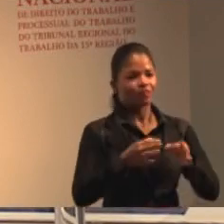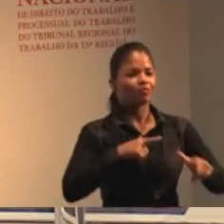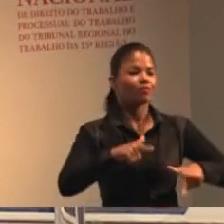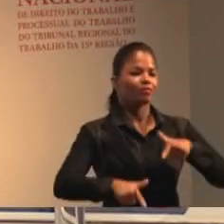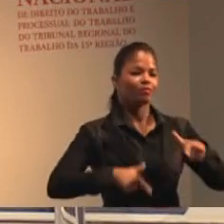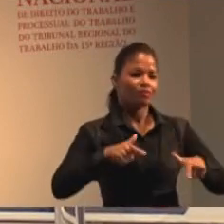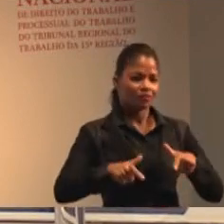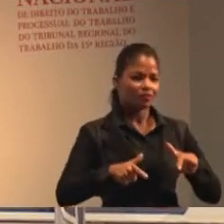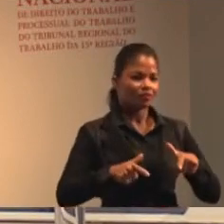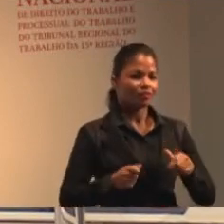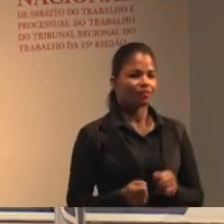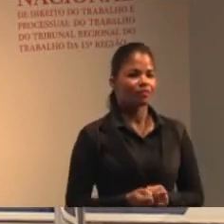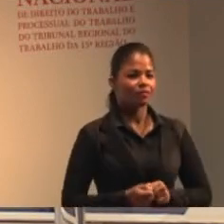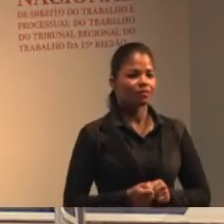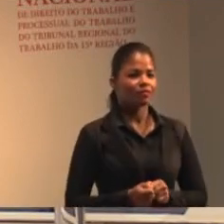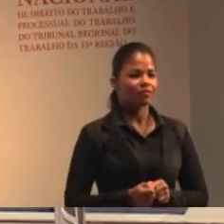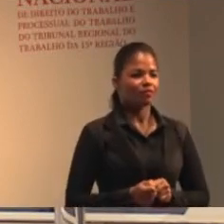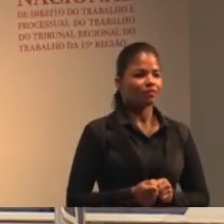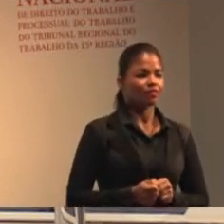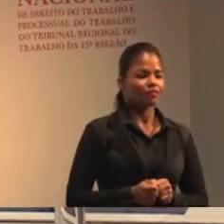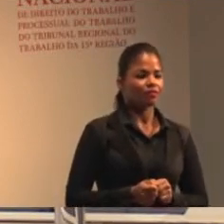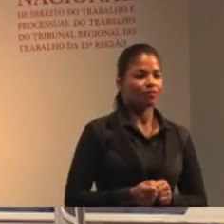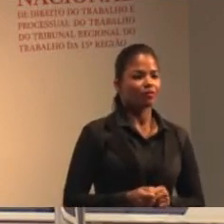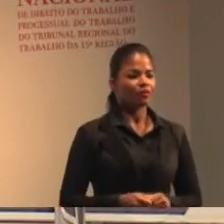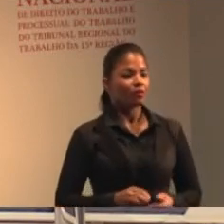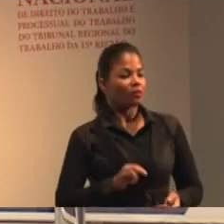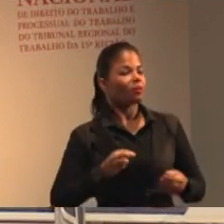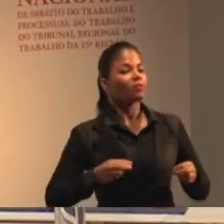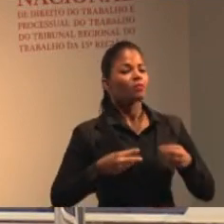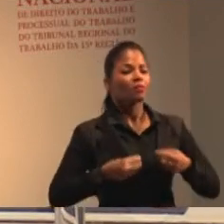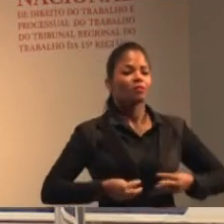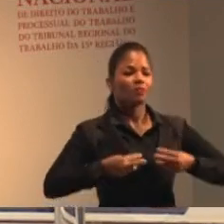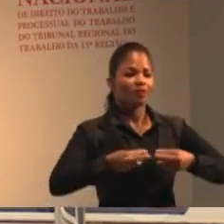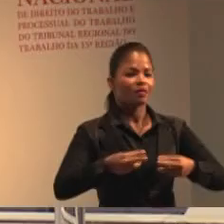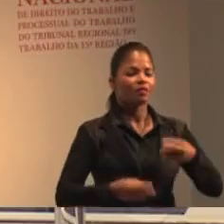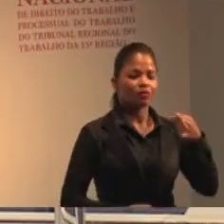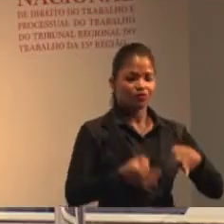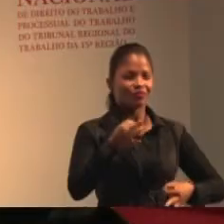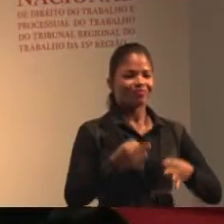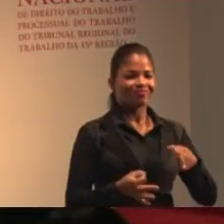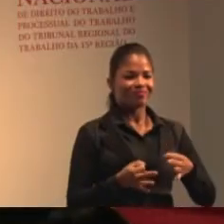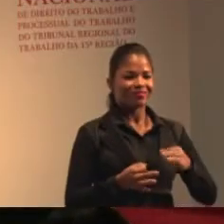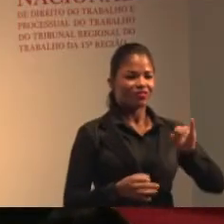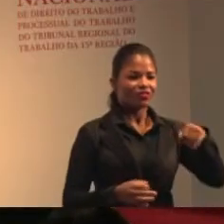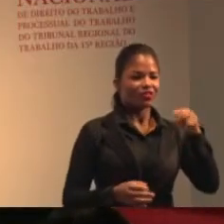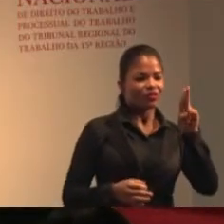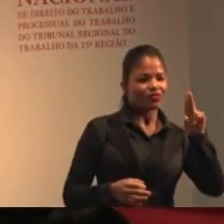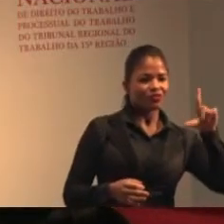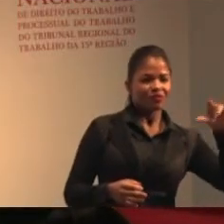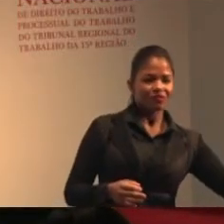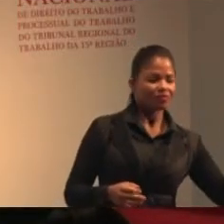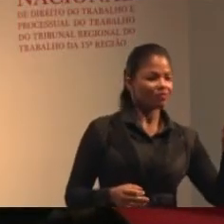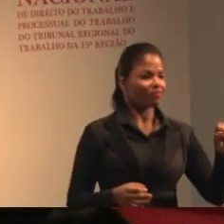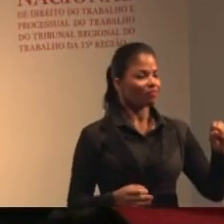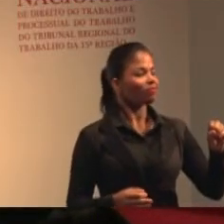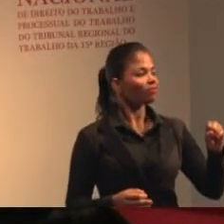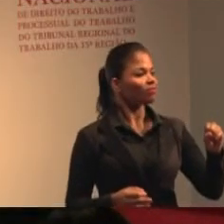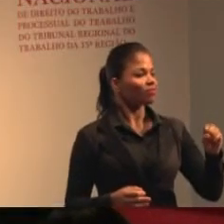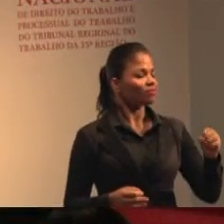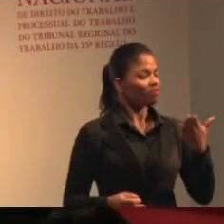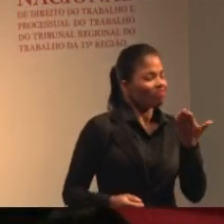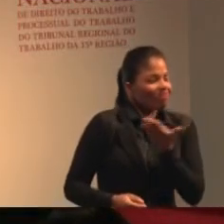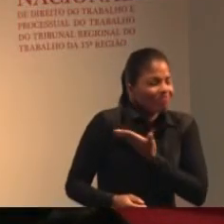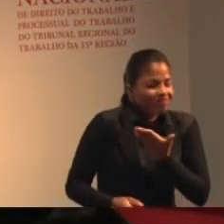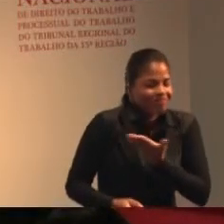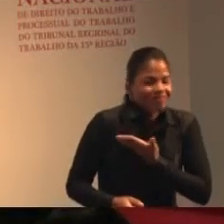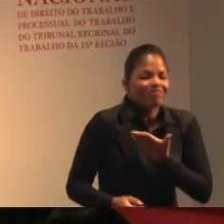Trabalho. Excelentíssimo ministro Luiz José Dezena da Silva, meu colega de concurso,